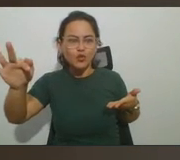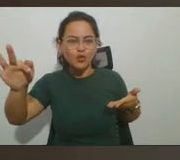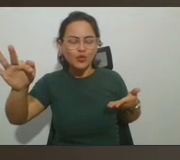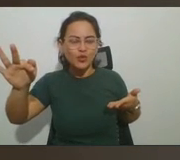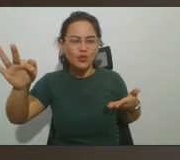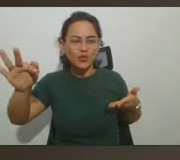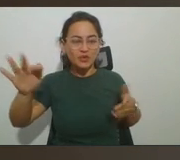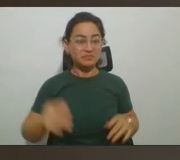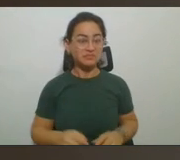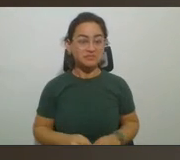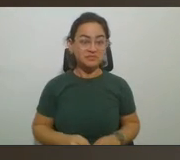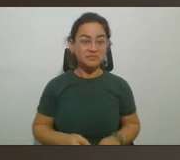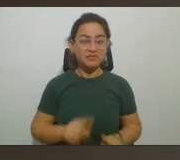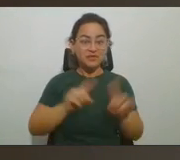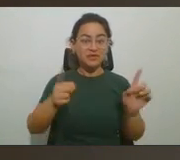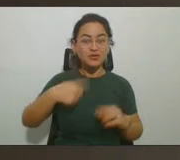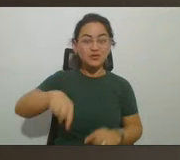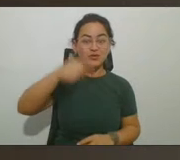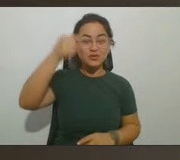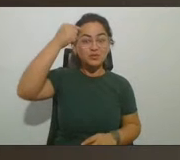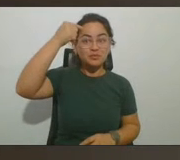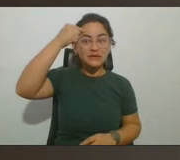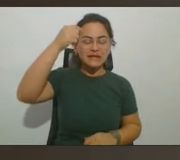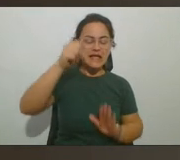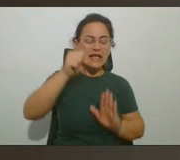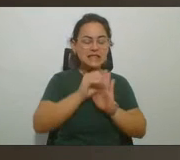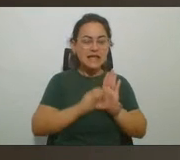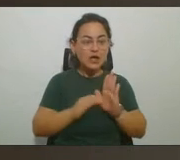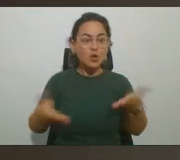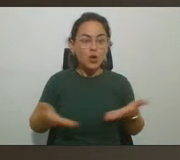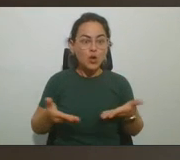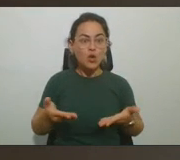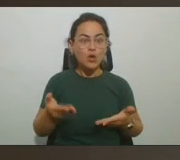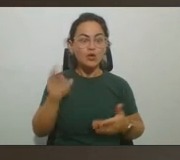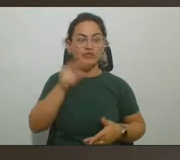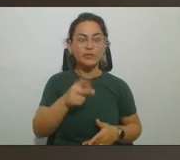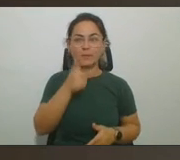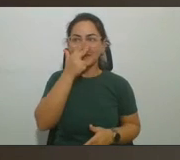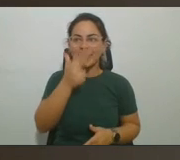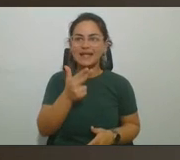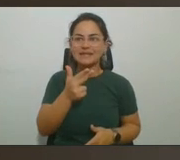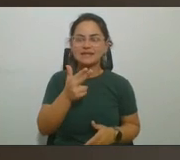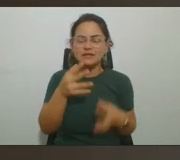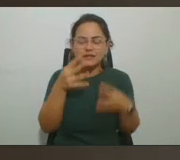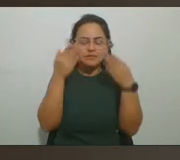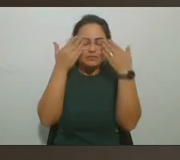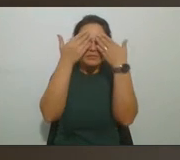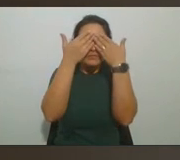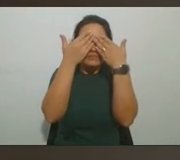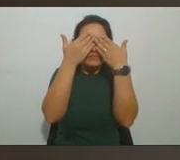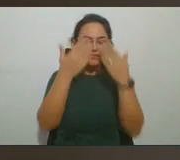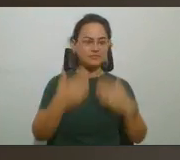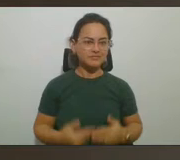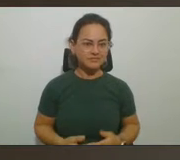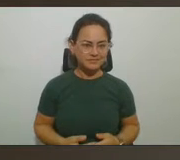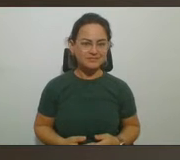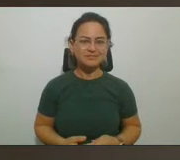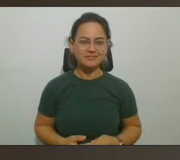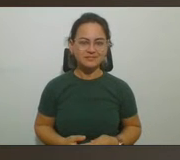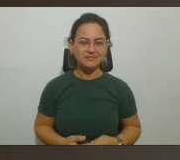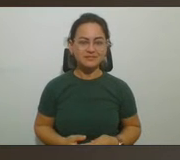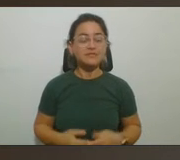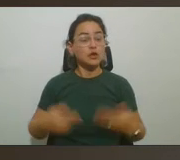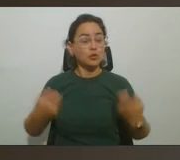cegar pelas luzes do século em que se vive. E tal paradoxo nos remete à necessidade da arte e